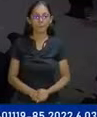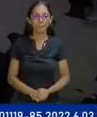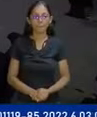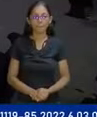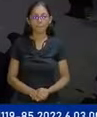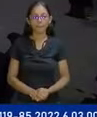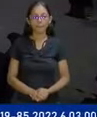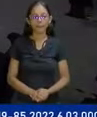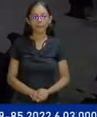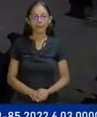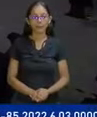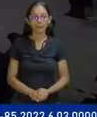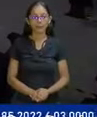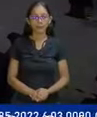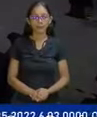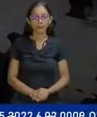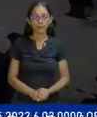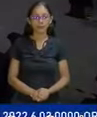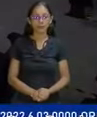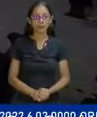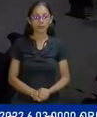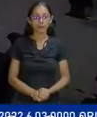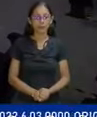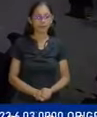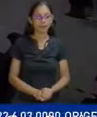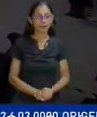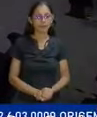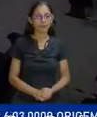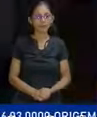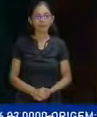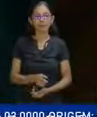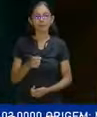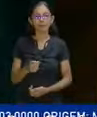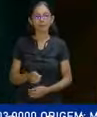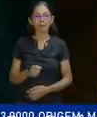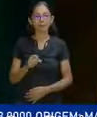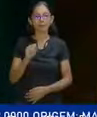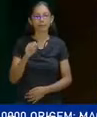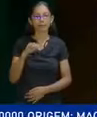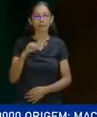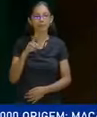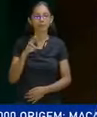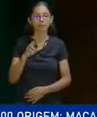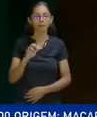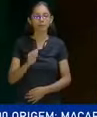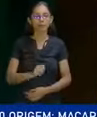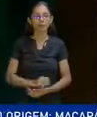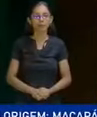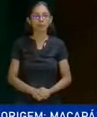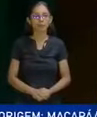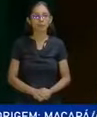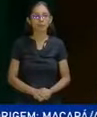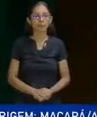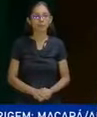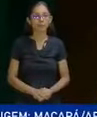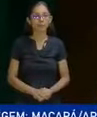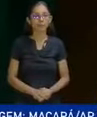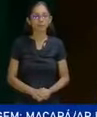Nós que agradecemos, doutor Robério. Imagem ampla do plenário. Obrigada, presidente. Excelentíssimos